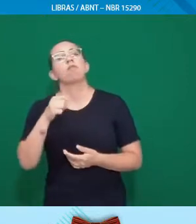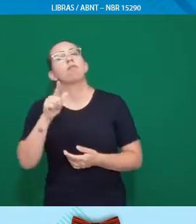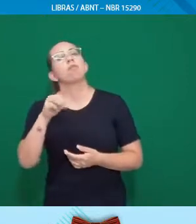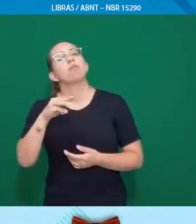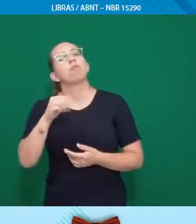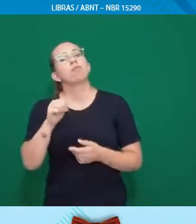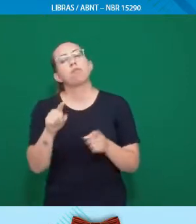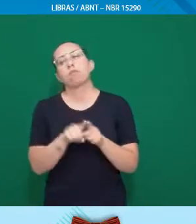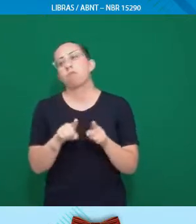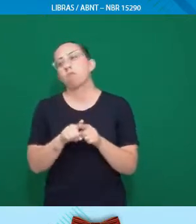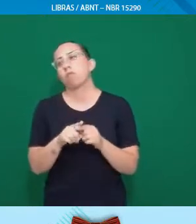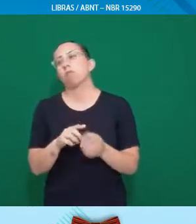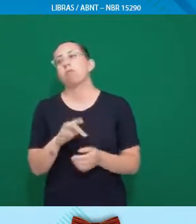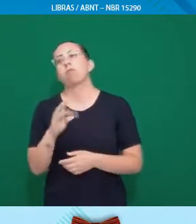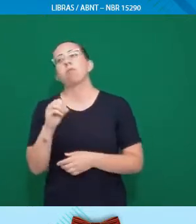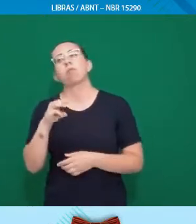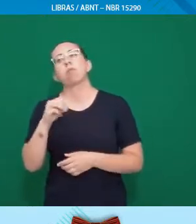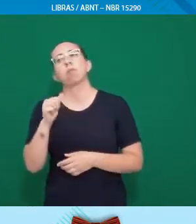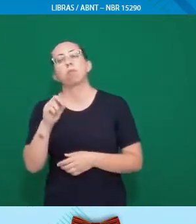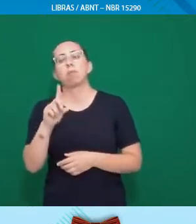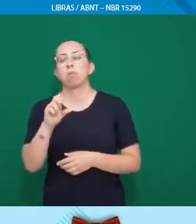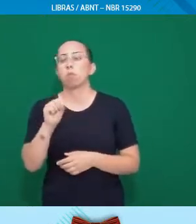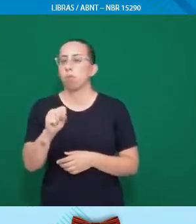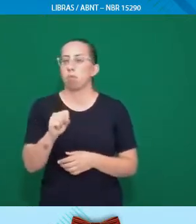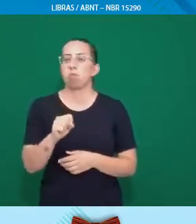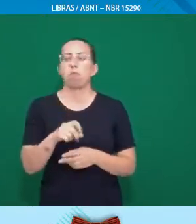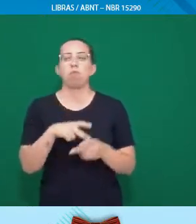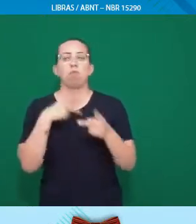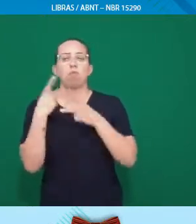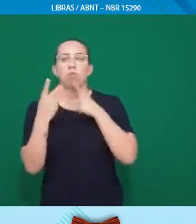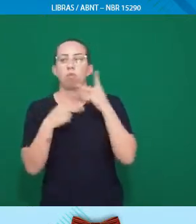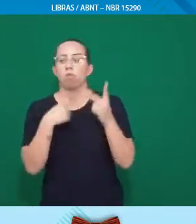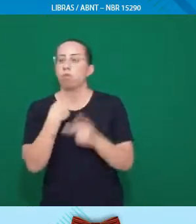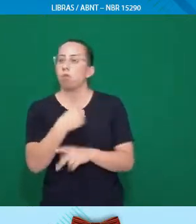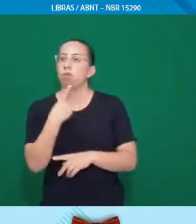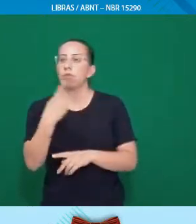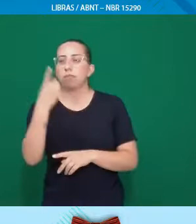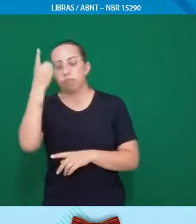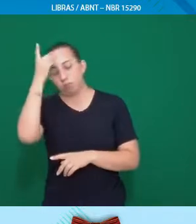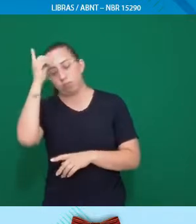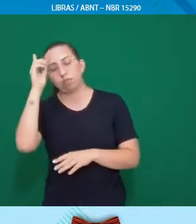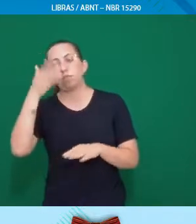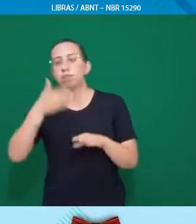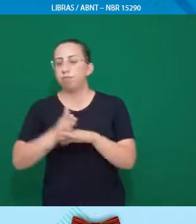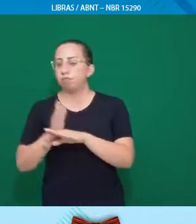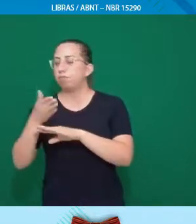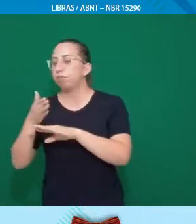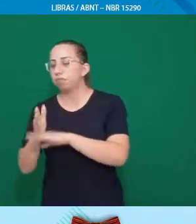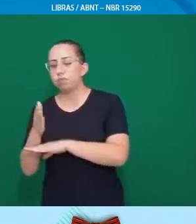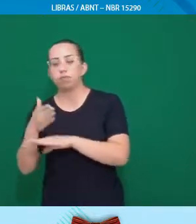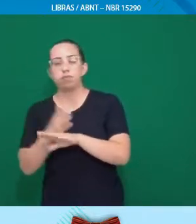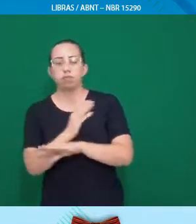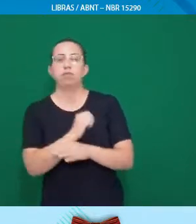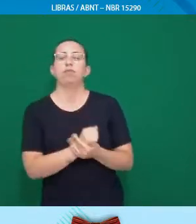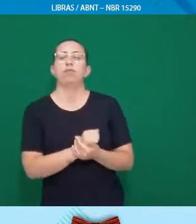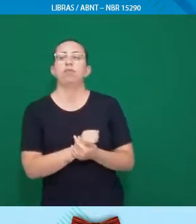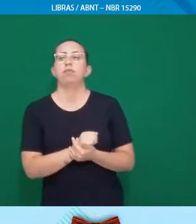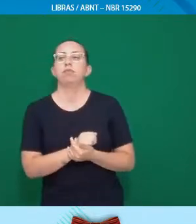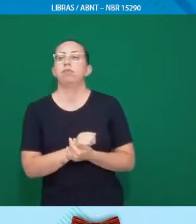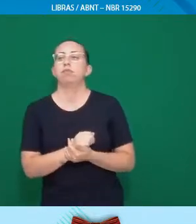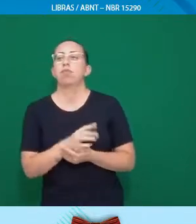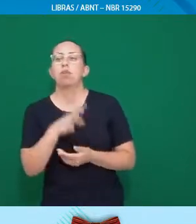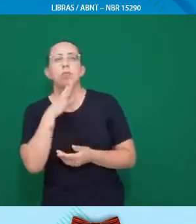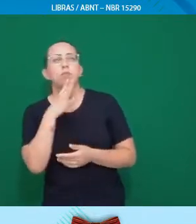Sandro Tonso dizer que cada dia que que vai passando a gente vai se